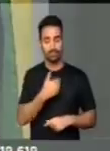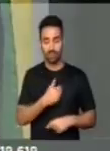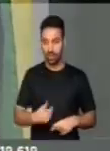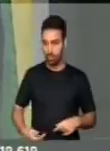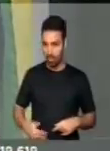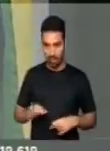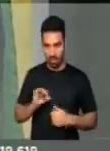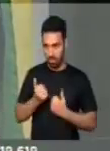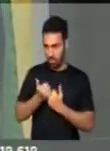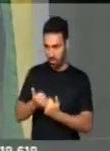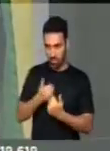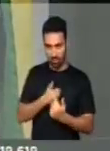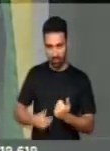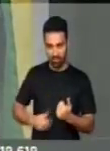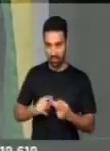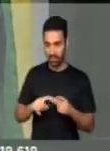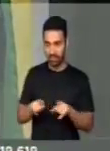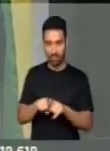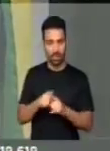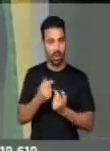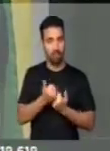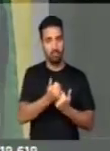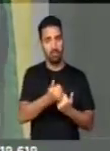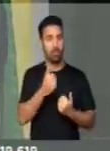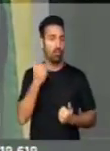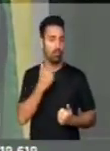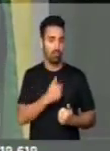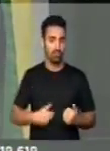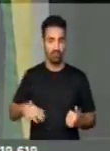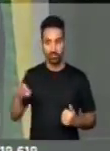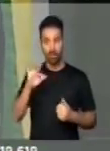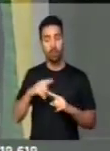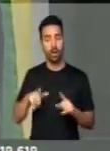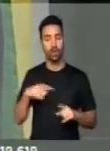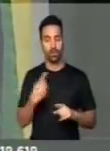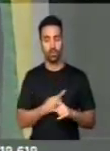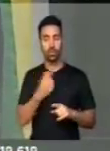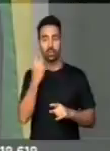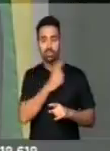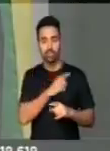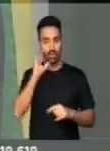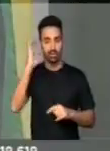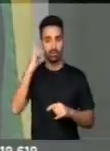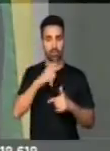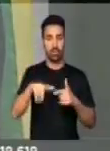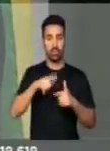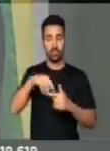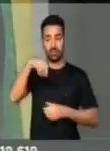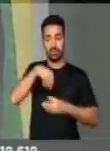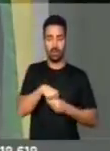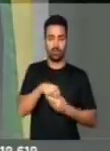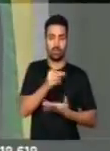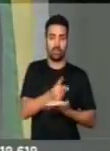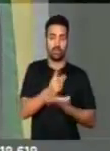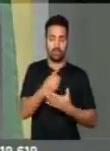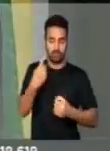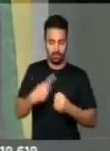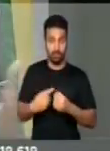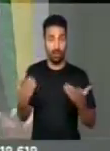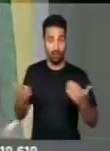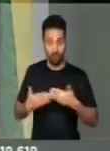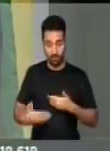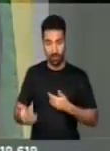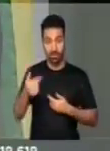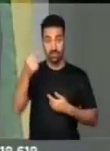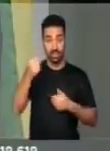governo federal, nós conseguimos ser exemplo de gestão, conseguimos resolver o problema dentro da nossa própria casa. E agora, no 7 de setembro,